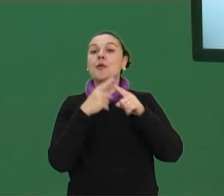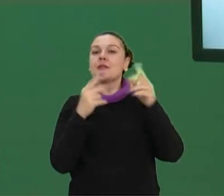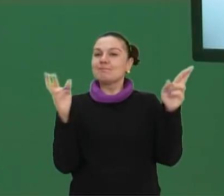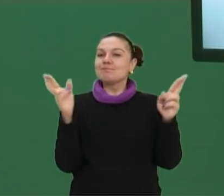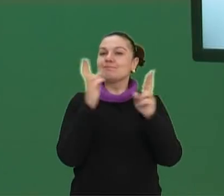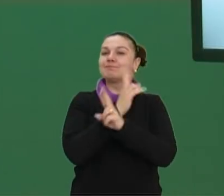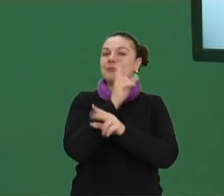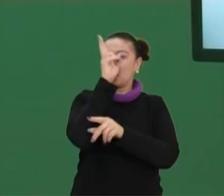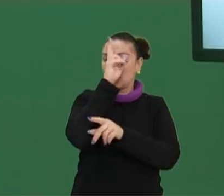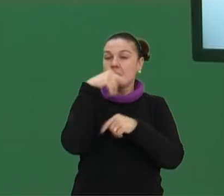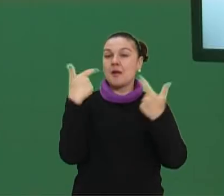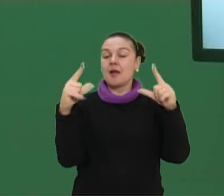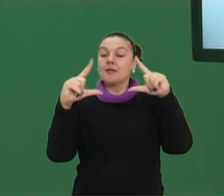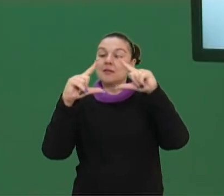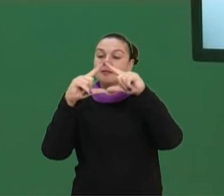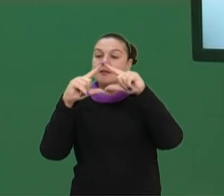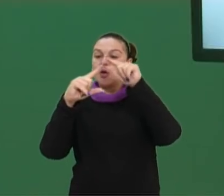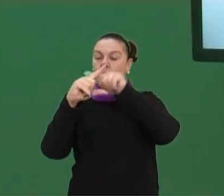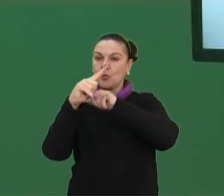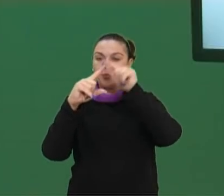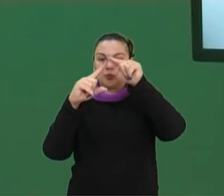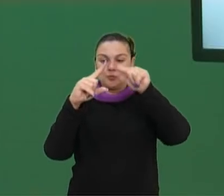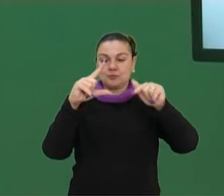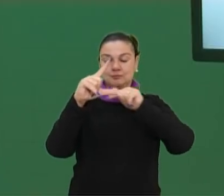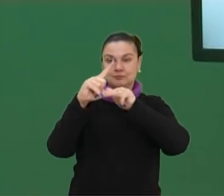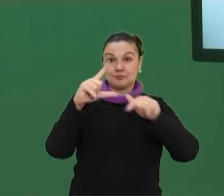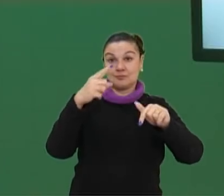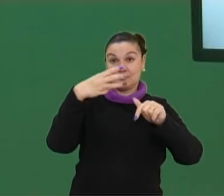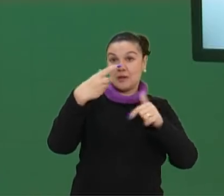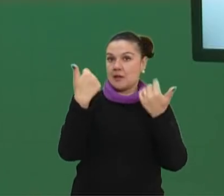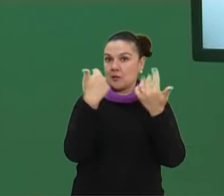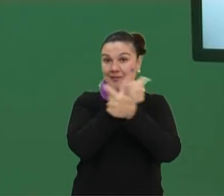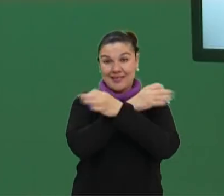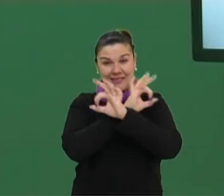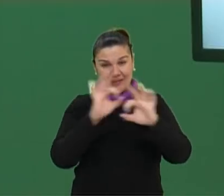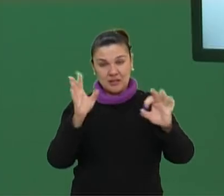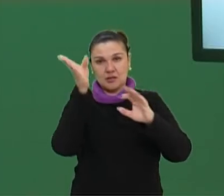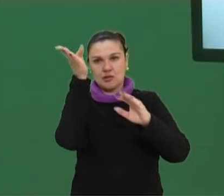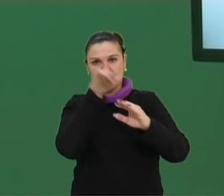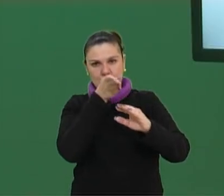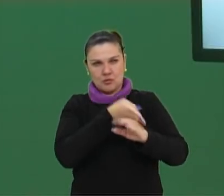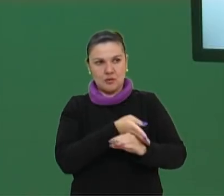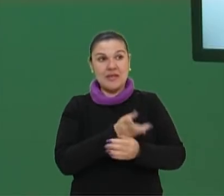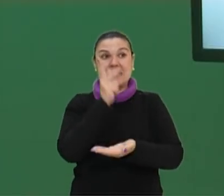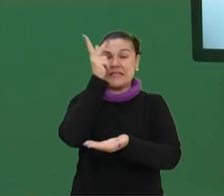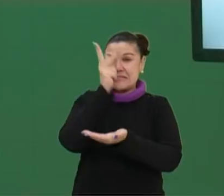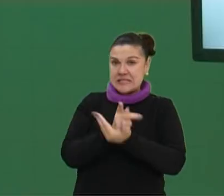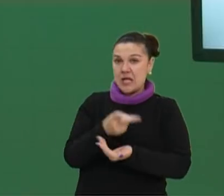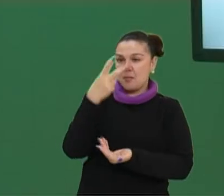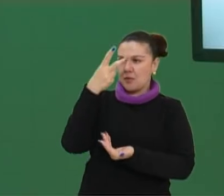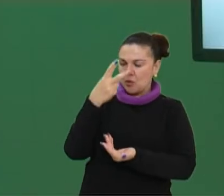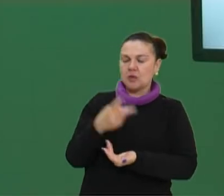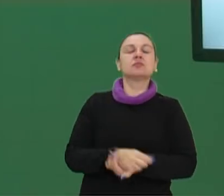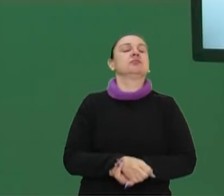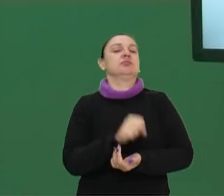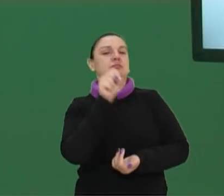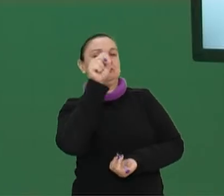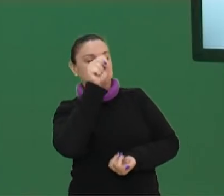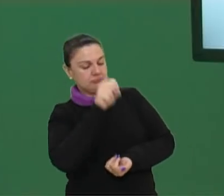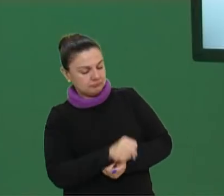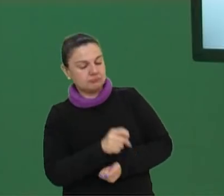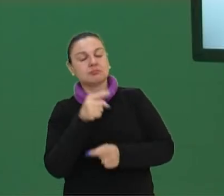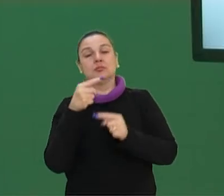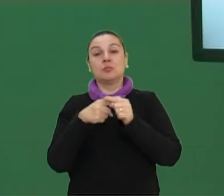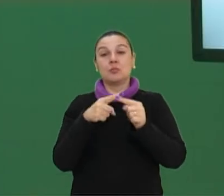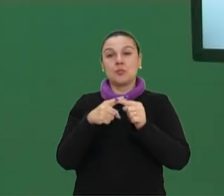nosso triângulo de 3 lados que não tem nenhuma diagonal. Sempre vai ser 2? Sempre vai ser 2. Por quê? Porque